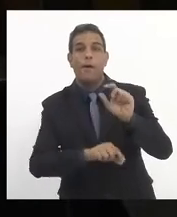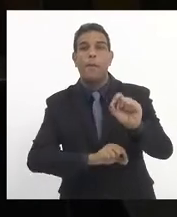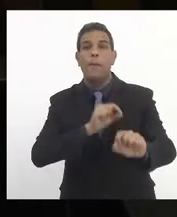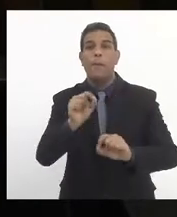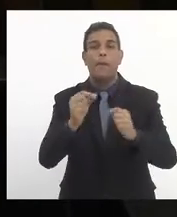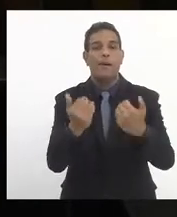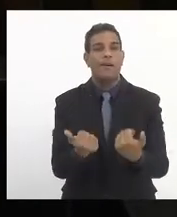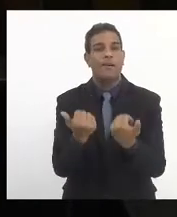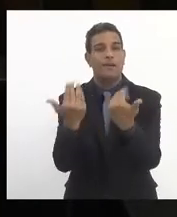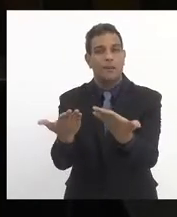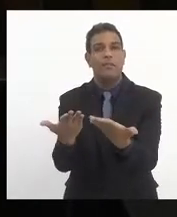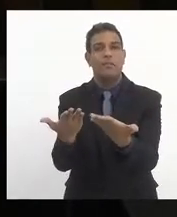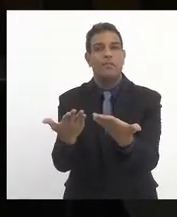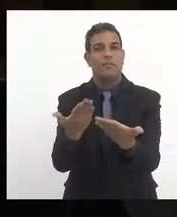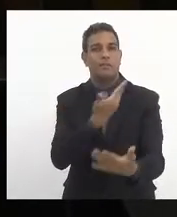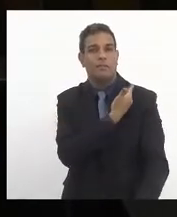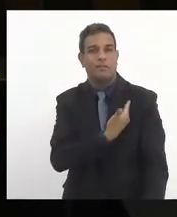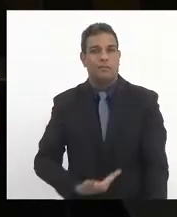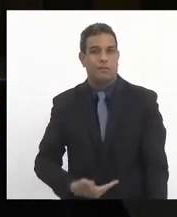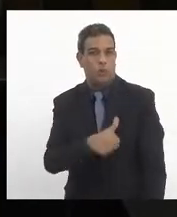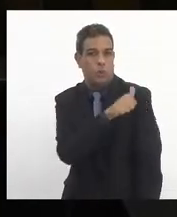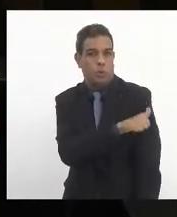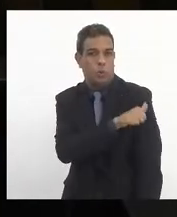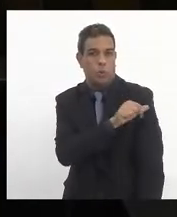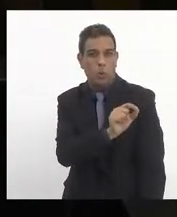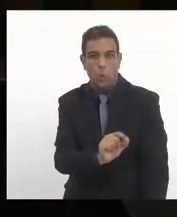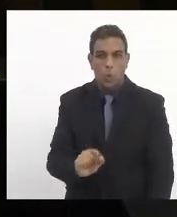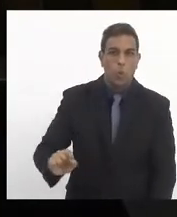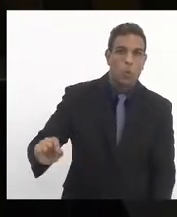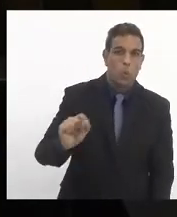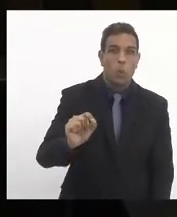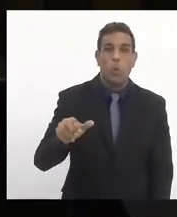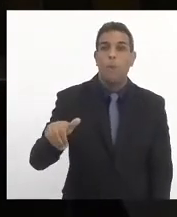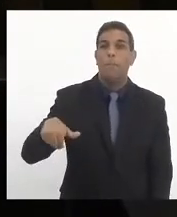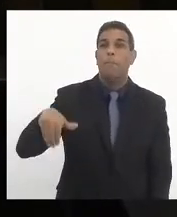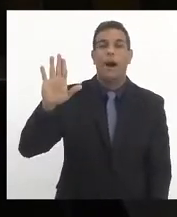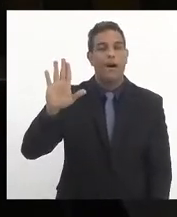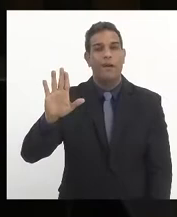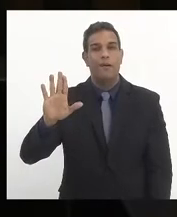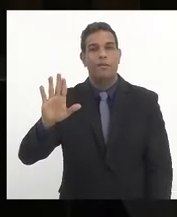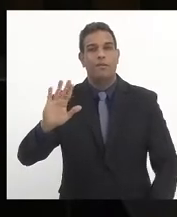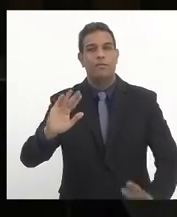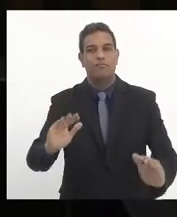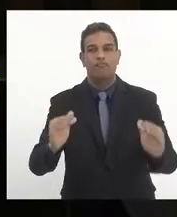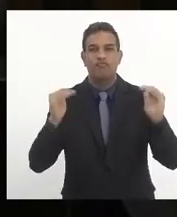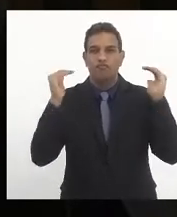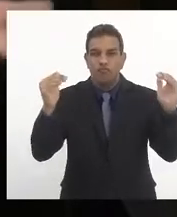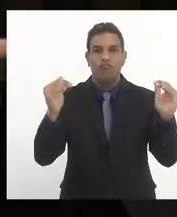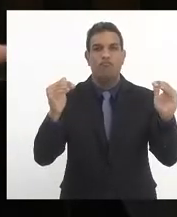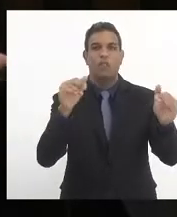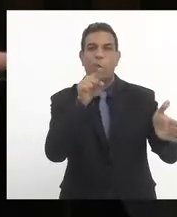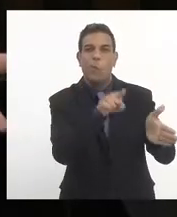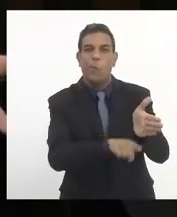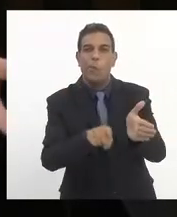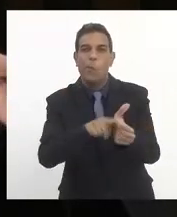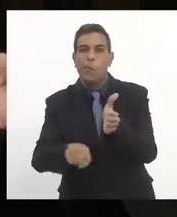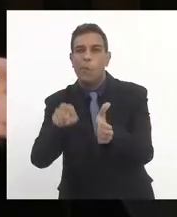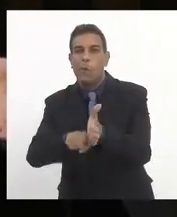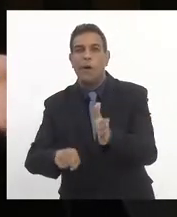devolvido ao Estado do Rio de Janeiro. Porque se superfaturou tudo, Os abatimentos também